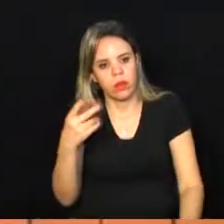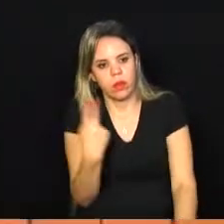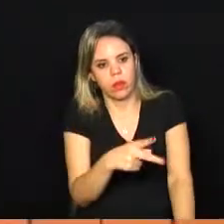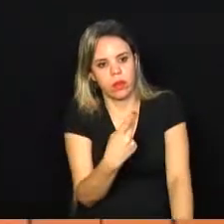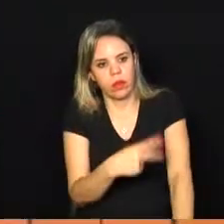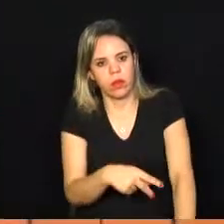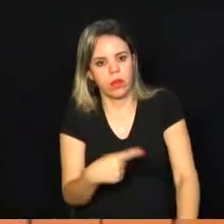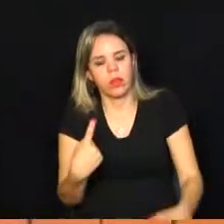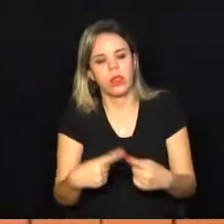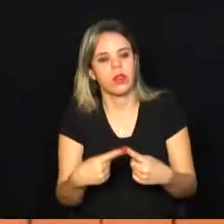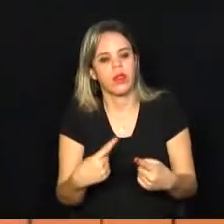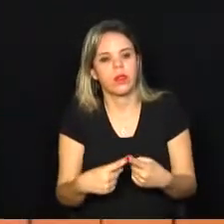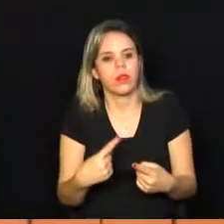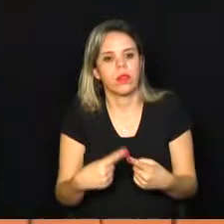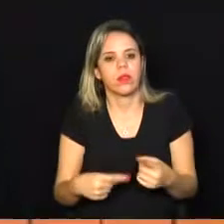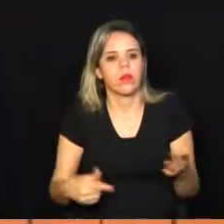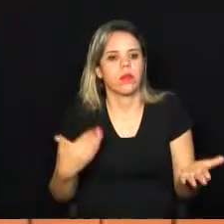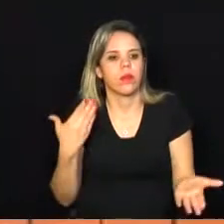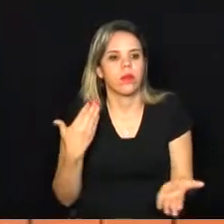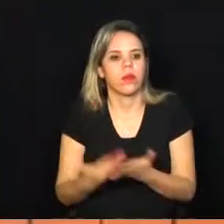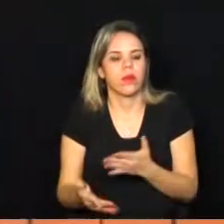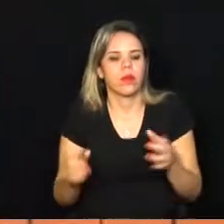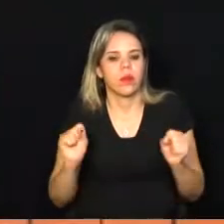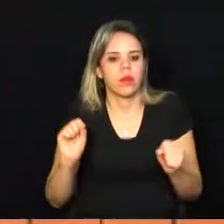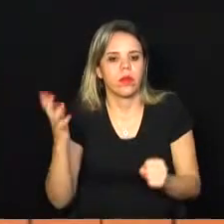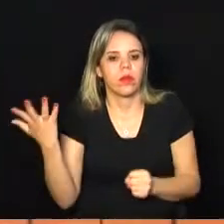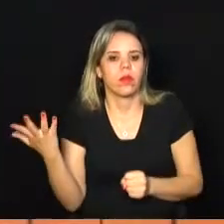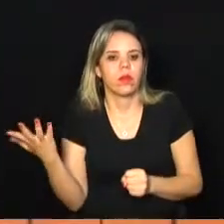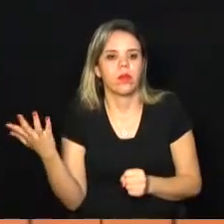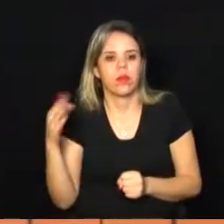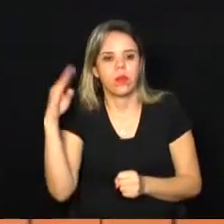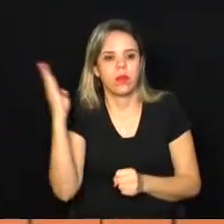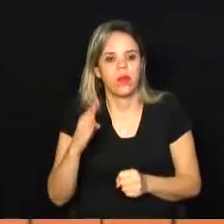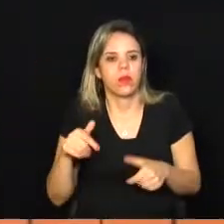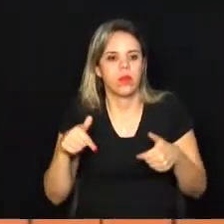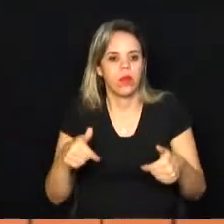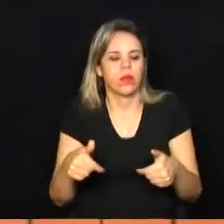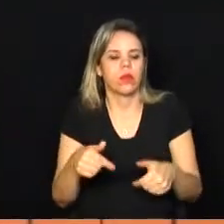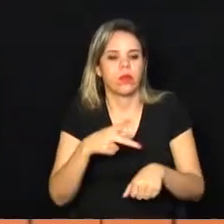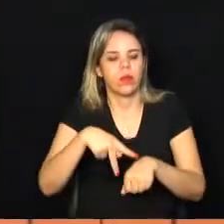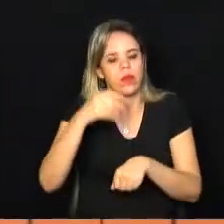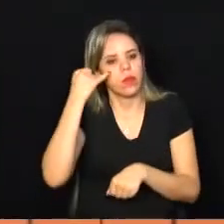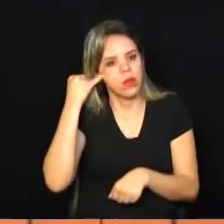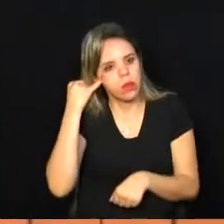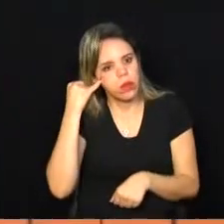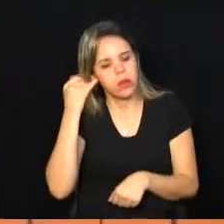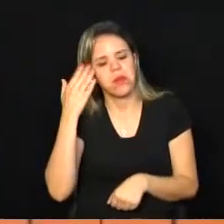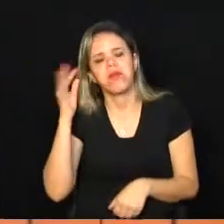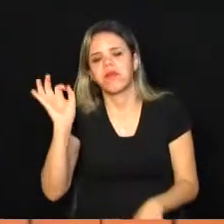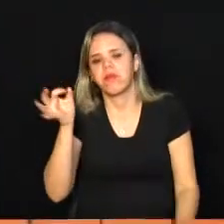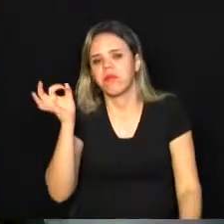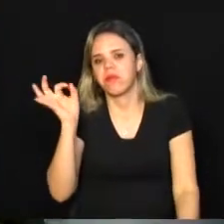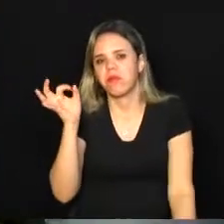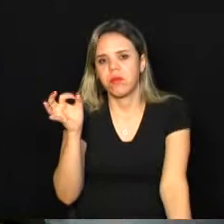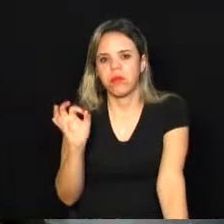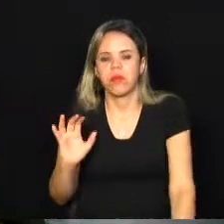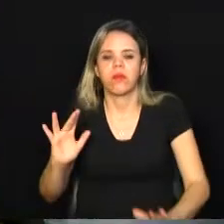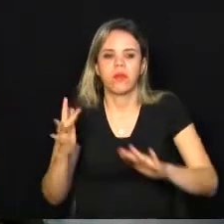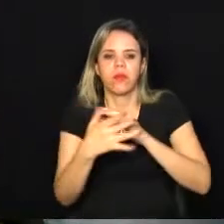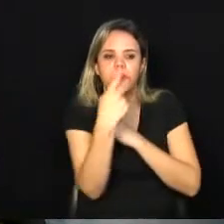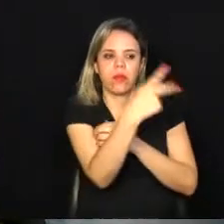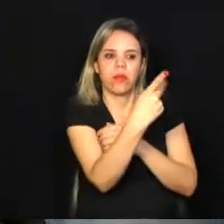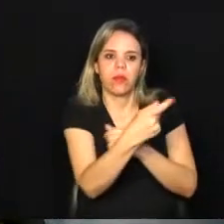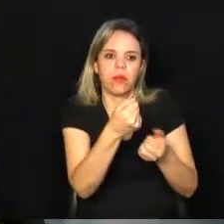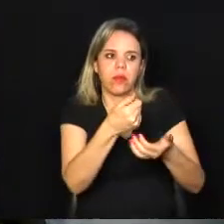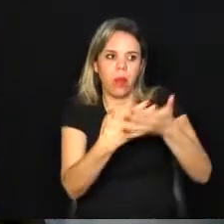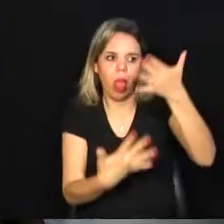porque em caso de uma derrota, que pode acontecer, o Brasil vai enfrentar o Japão, eu tenho certeza que a rede social dele iria